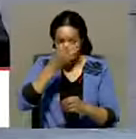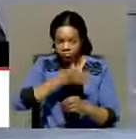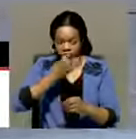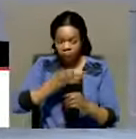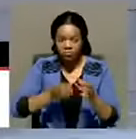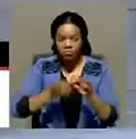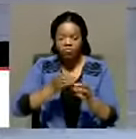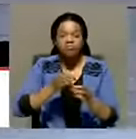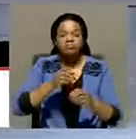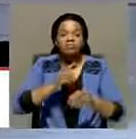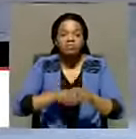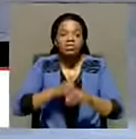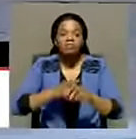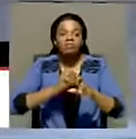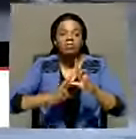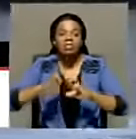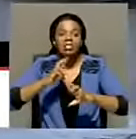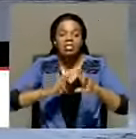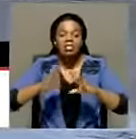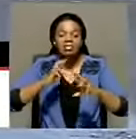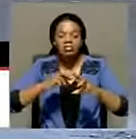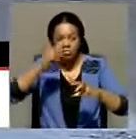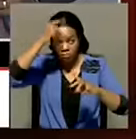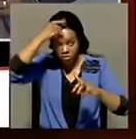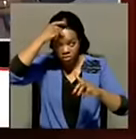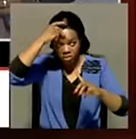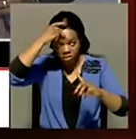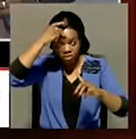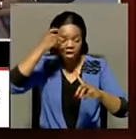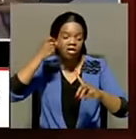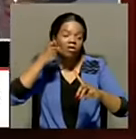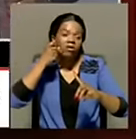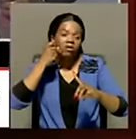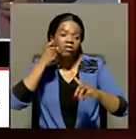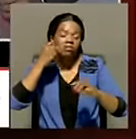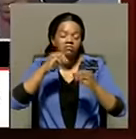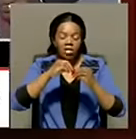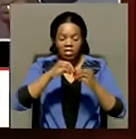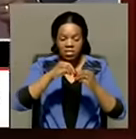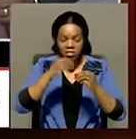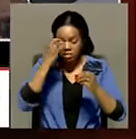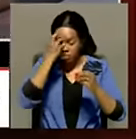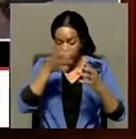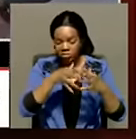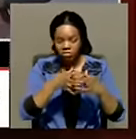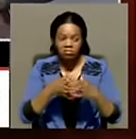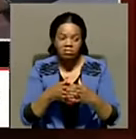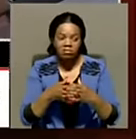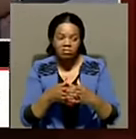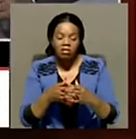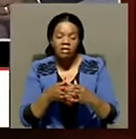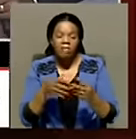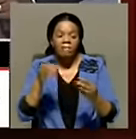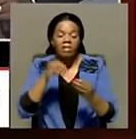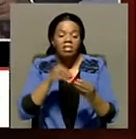de relações diplomáticas entre Angola e os Estados Unidos, mas entre os dois